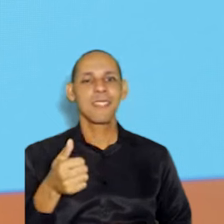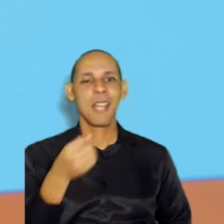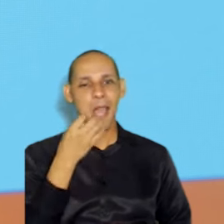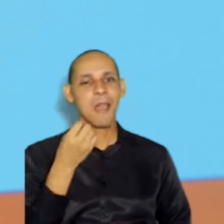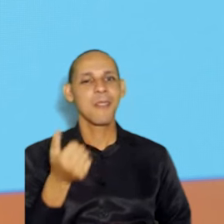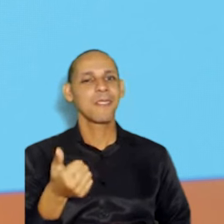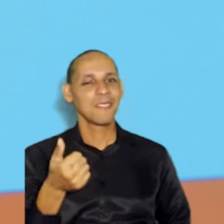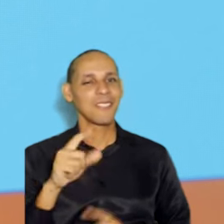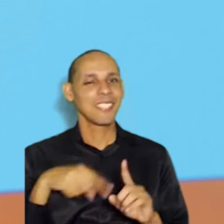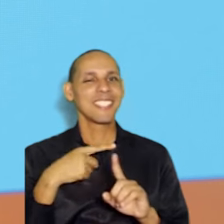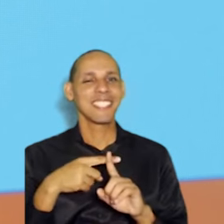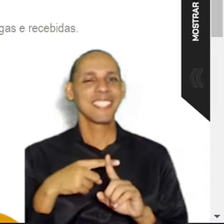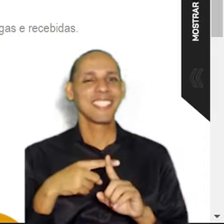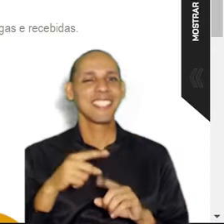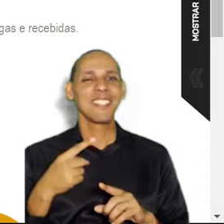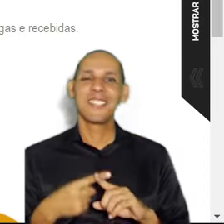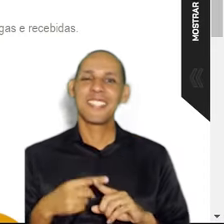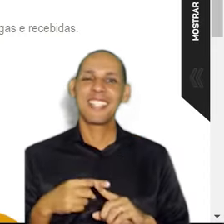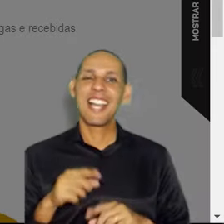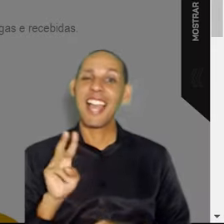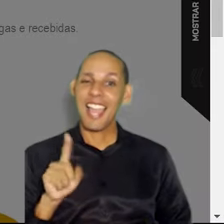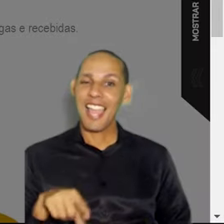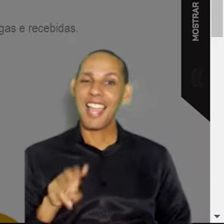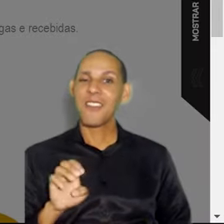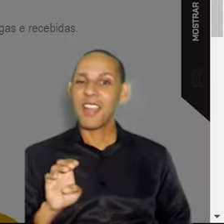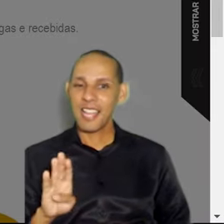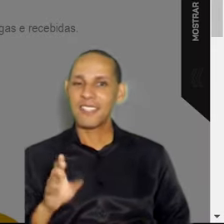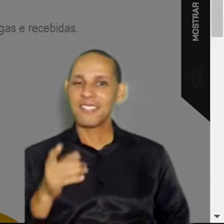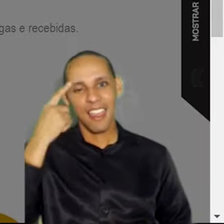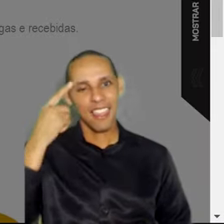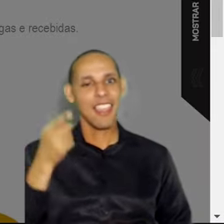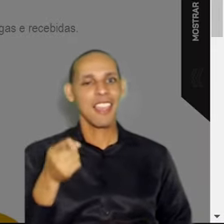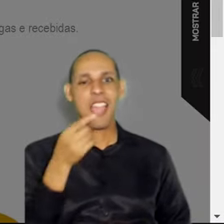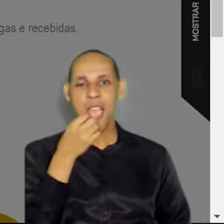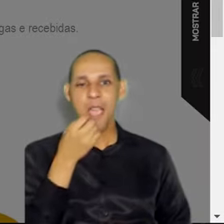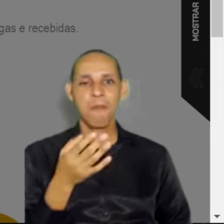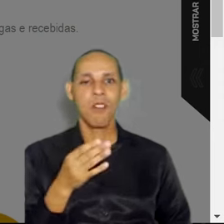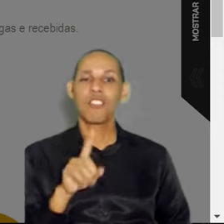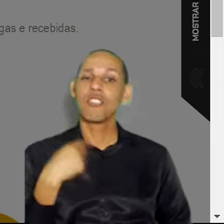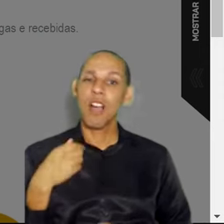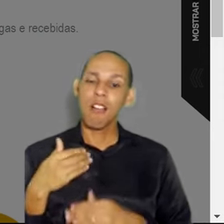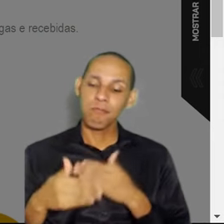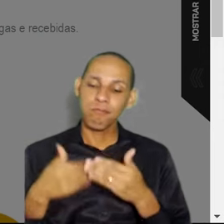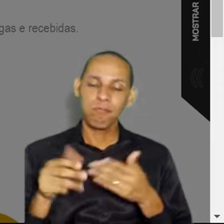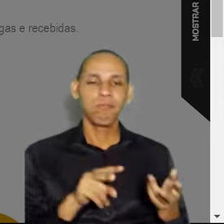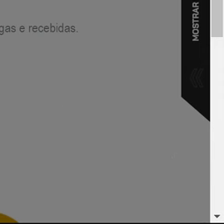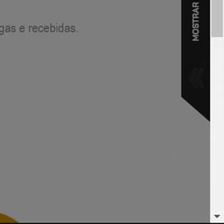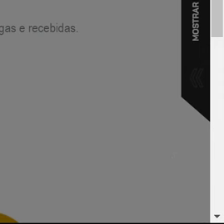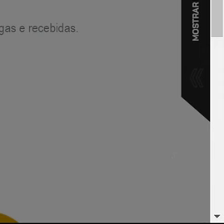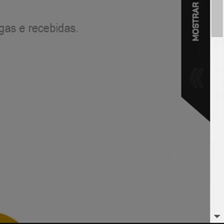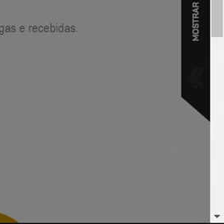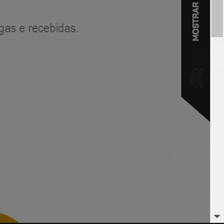sistema e essa ida vagarosa também acaba que a gente vai percebendo as necessidades de cada cliente